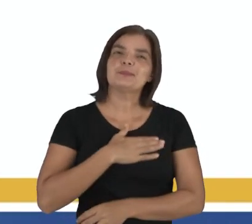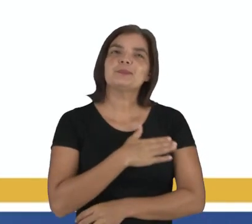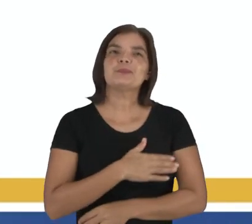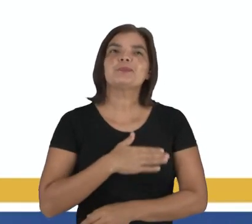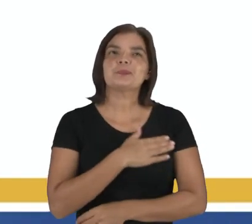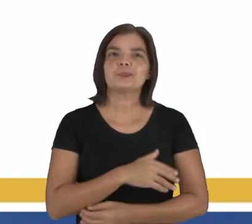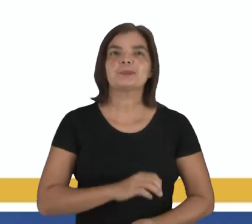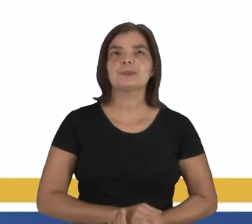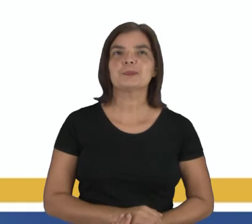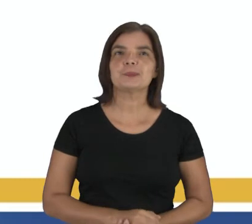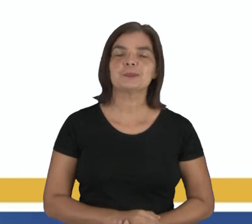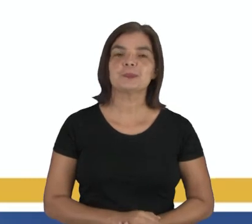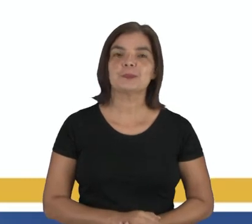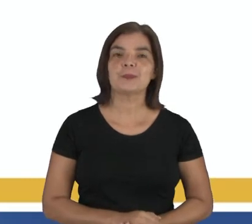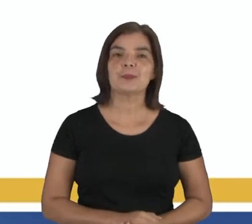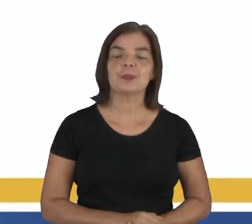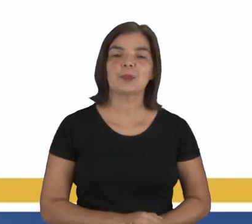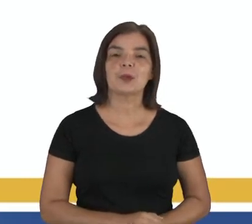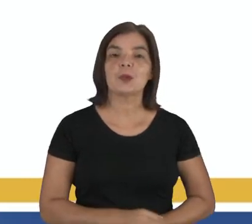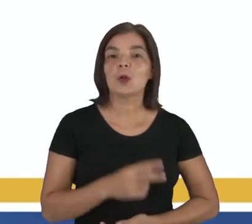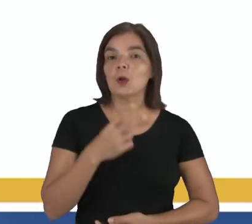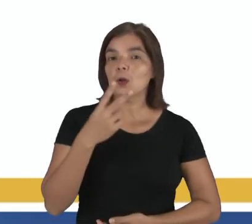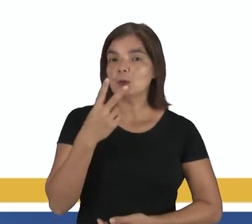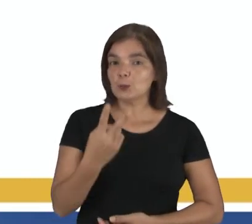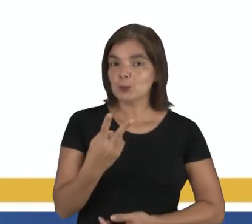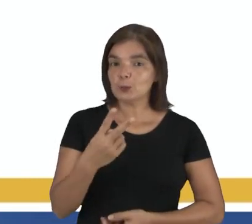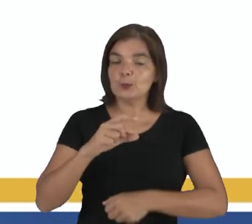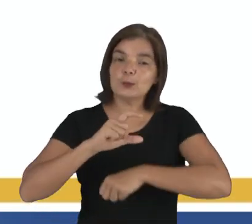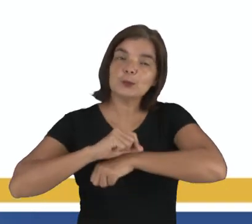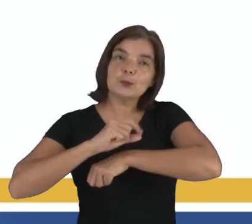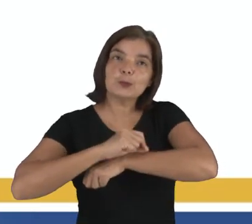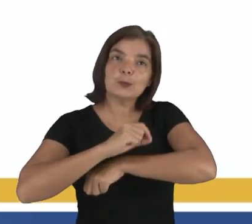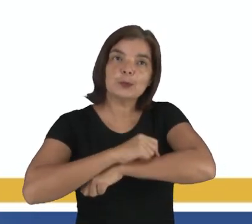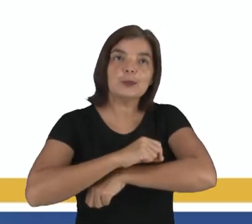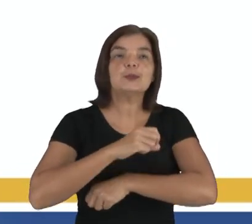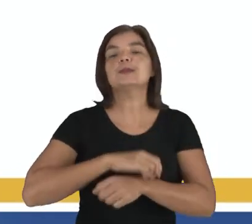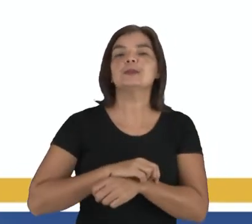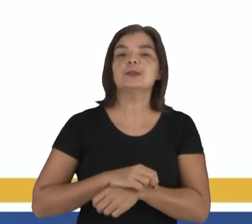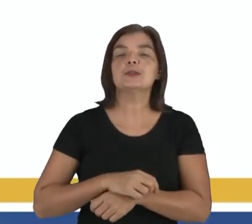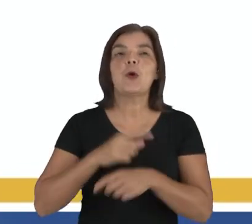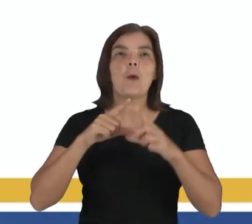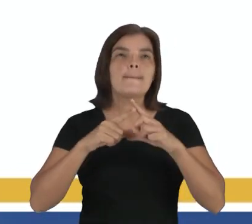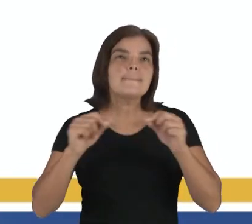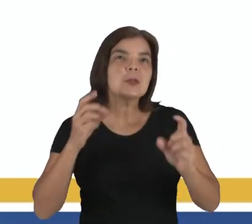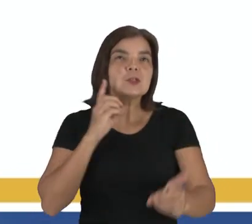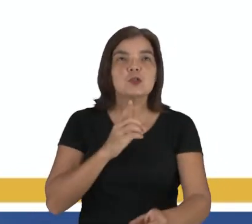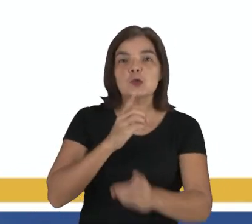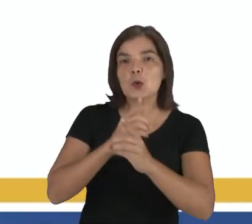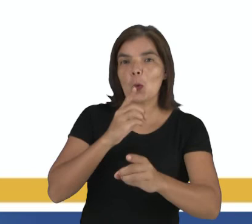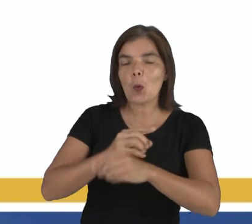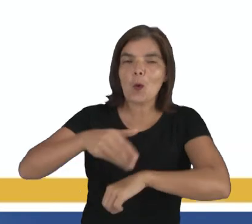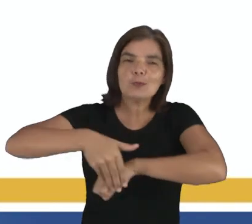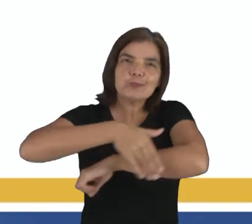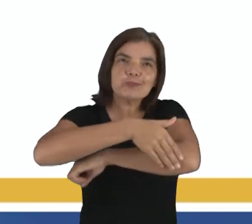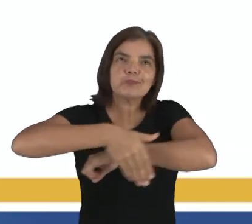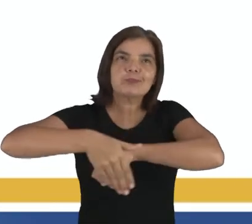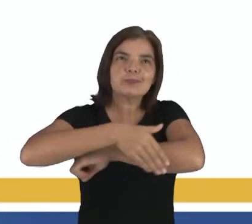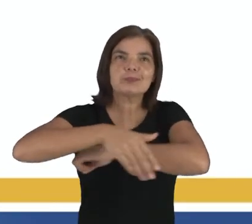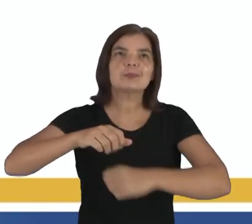bastante. Texto 8, ele diz assim: duas formigas japonesas se encontraram no meio da